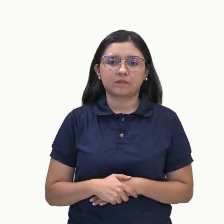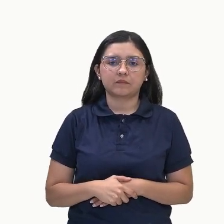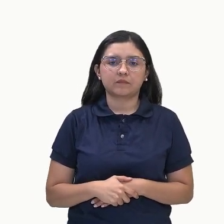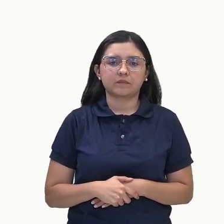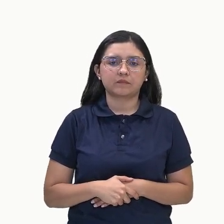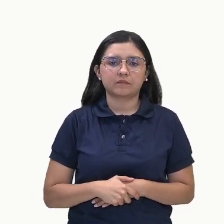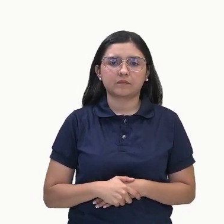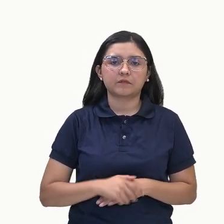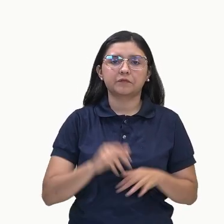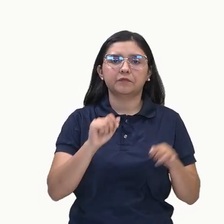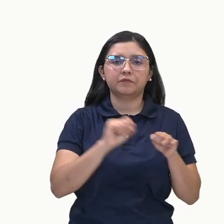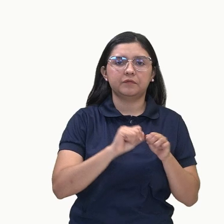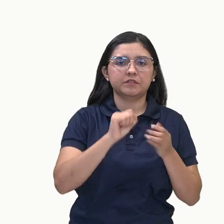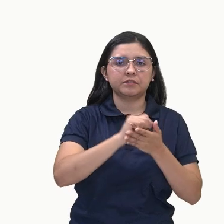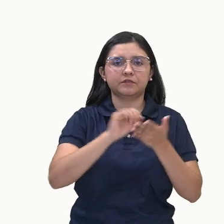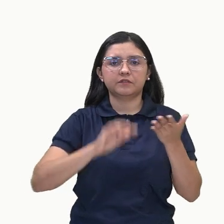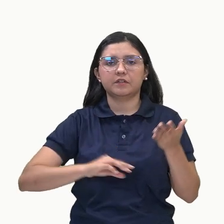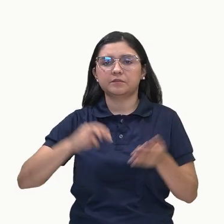ordem indireta.